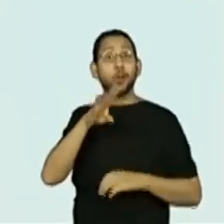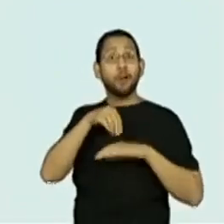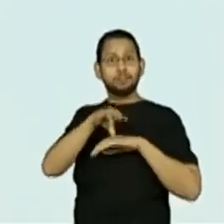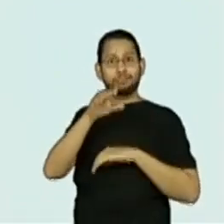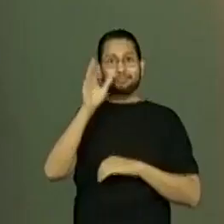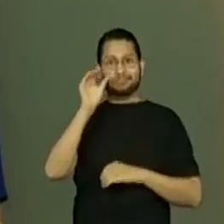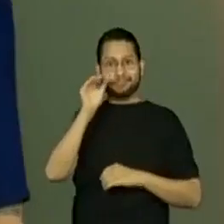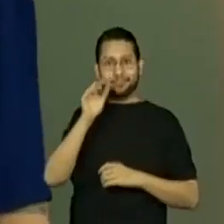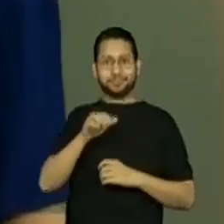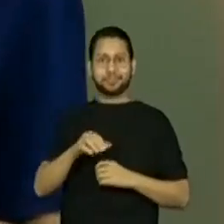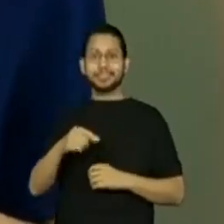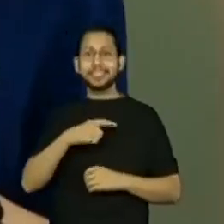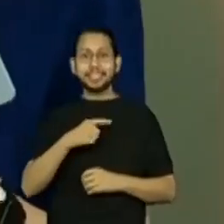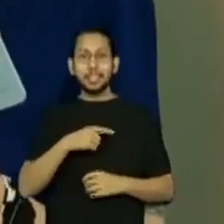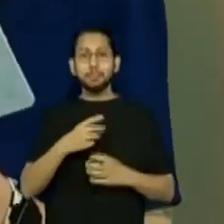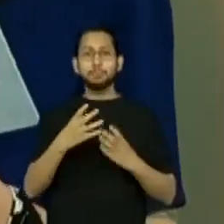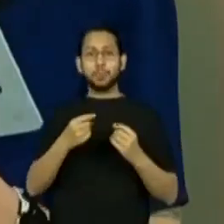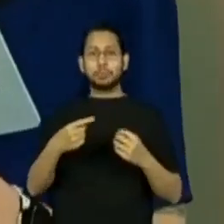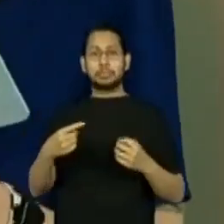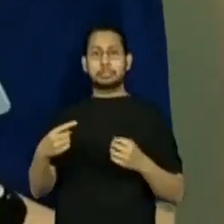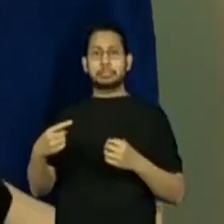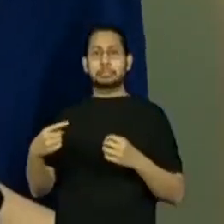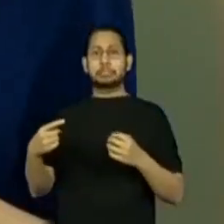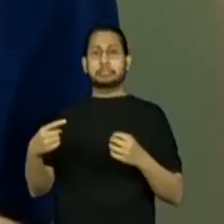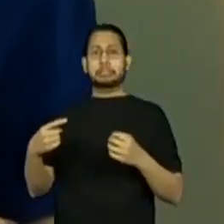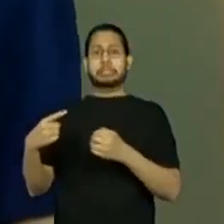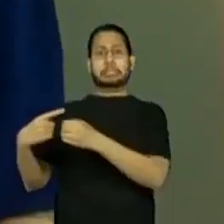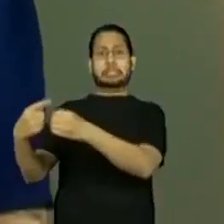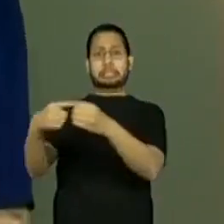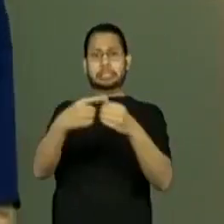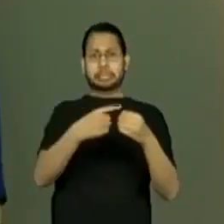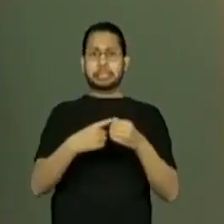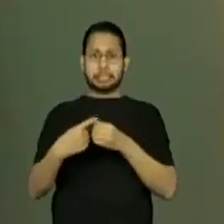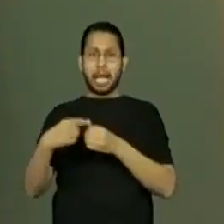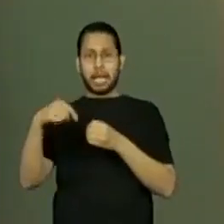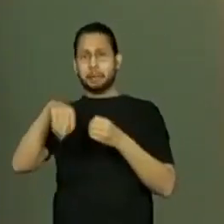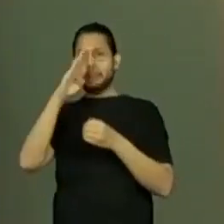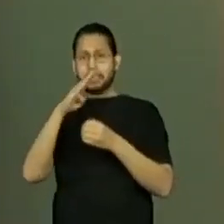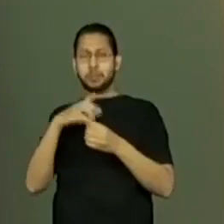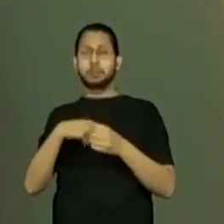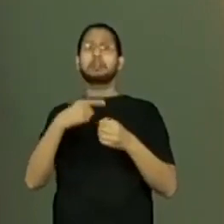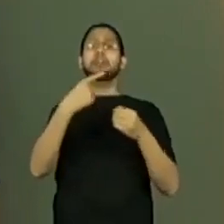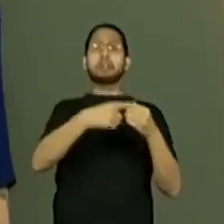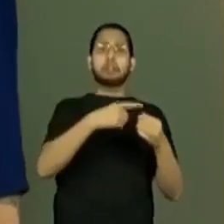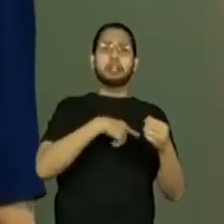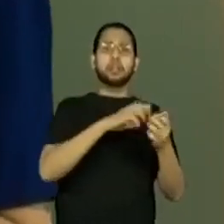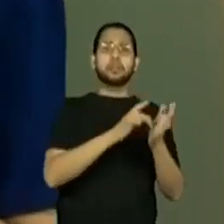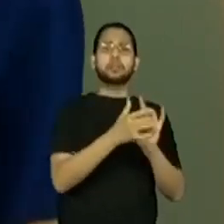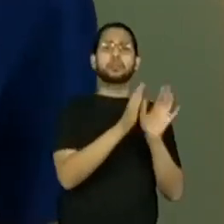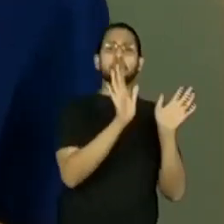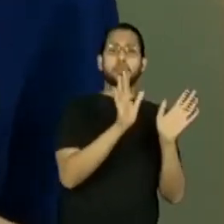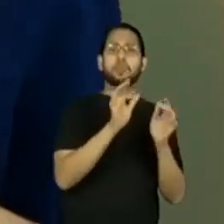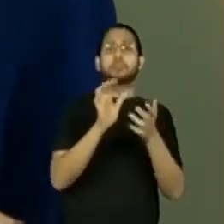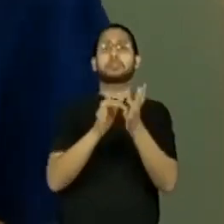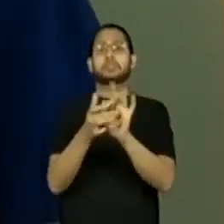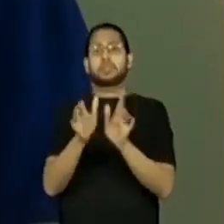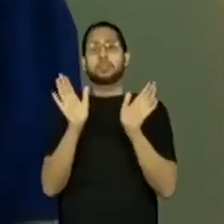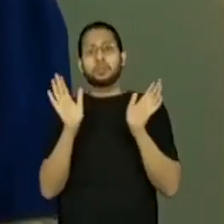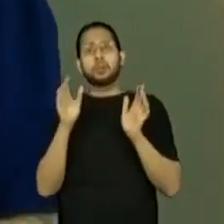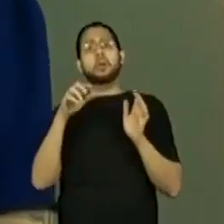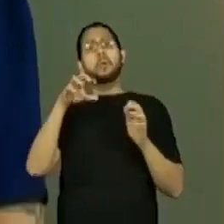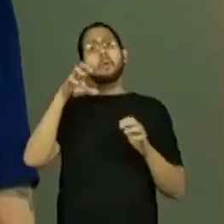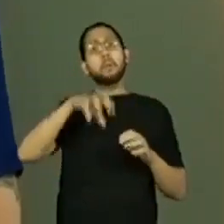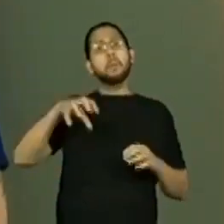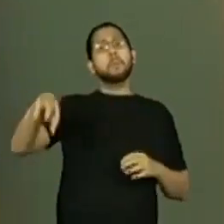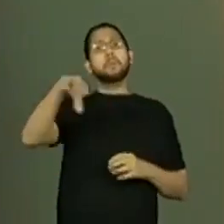curiosidade, tem muitas cidades aqui no Brasil que tem Cristo Redentor também. Só que esses Cristos